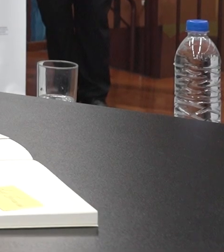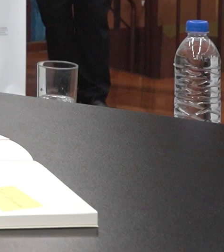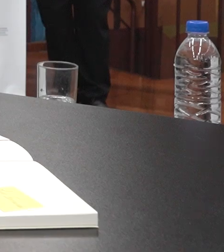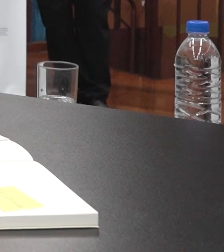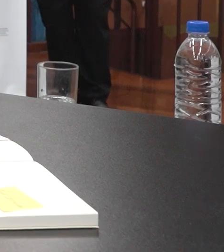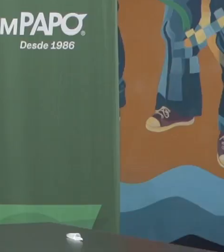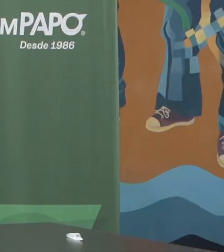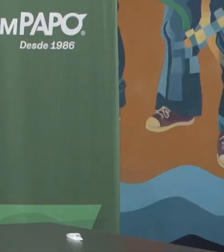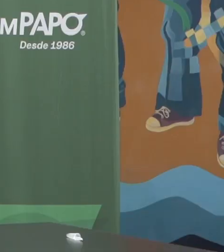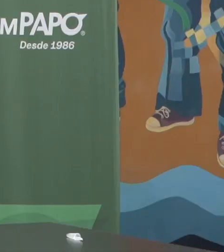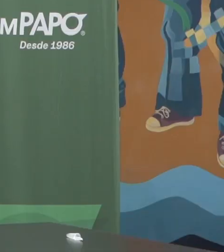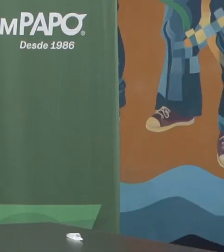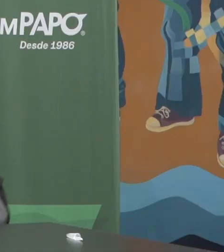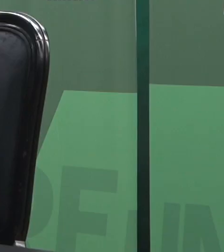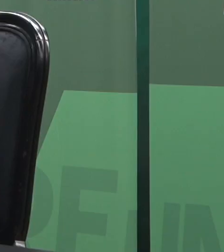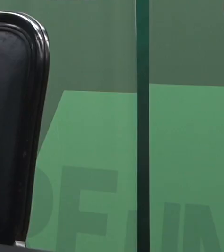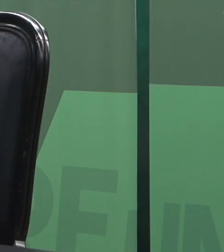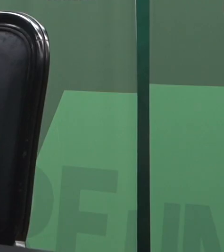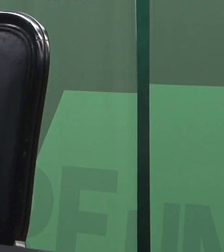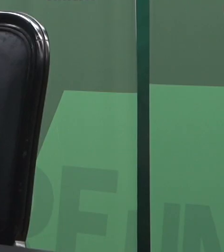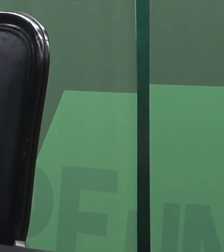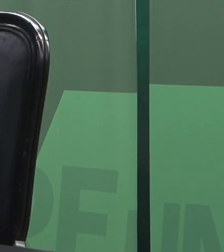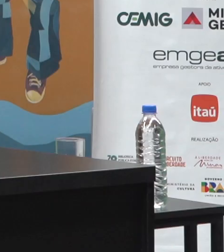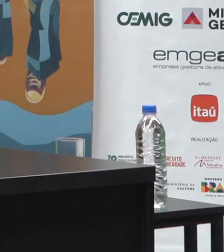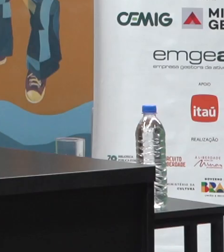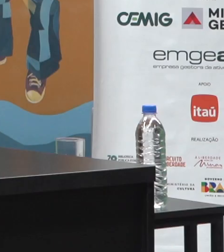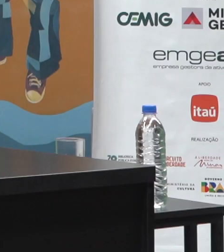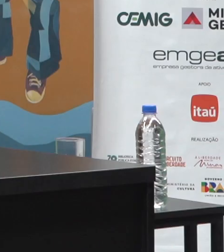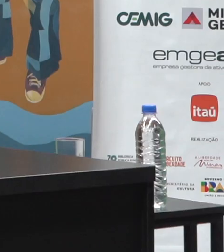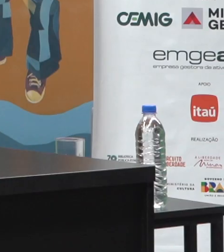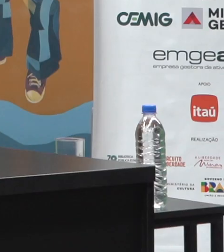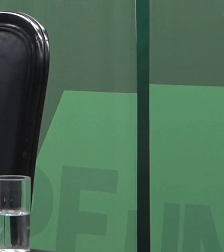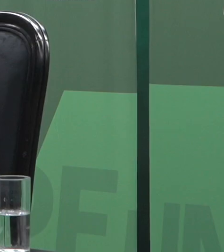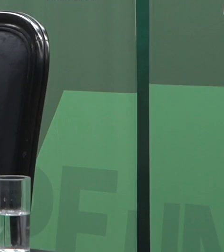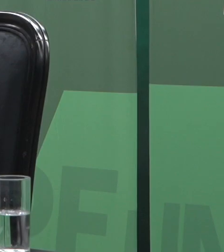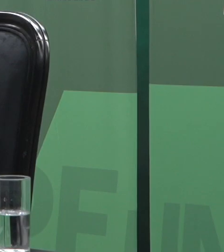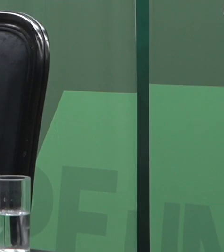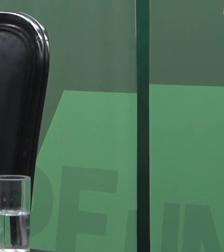recebe o público para conversar, tirar fotos e dar autógrafos.